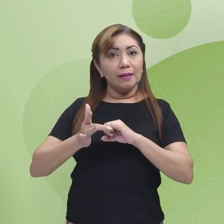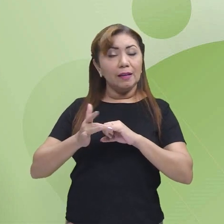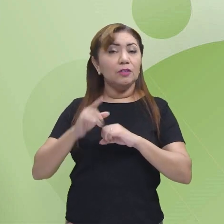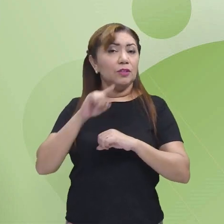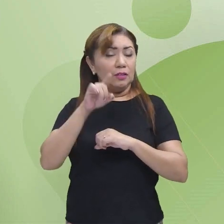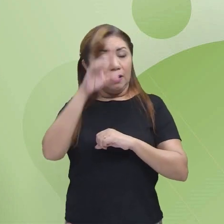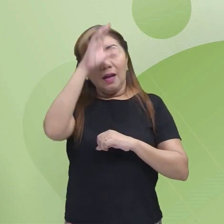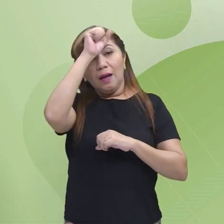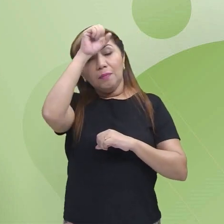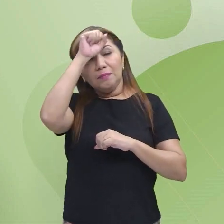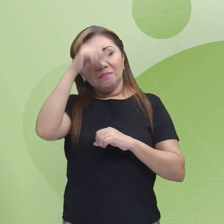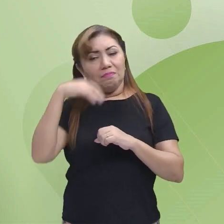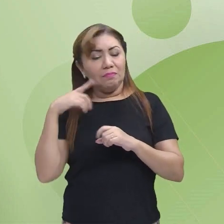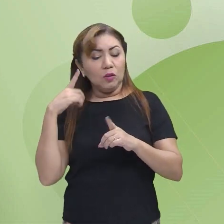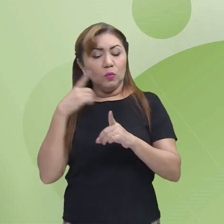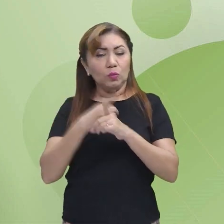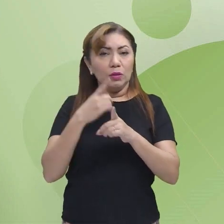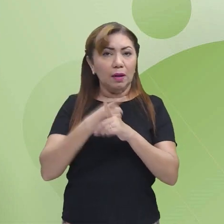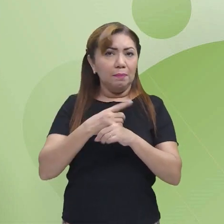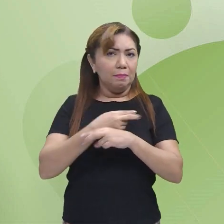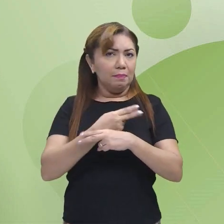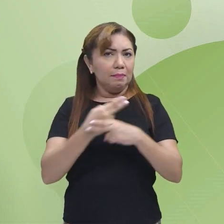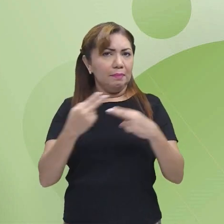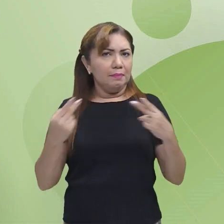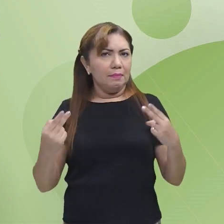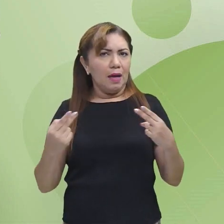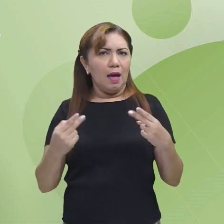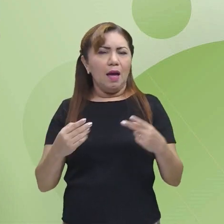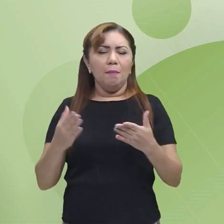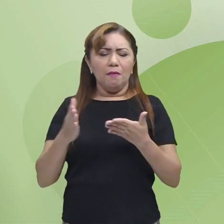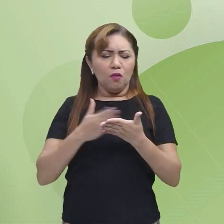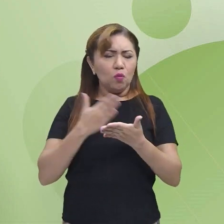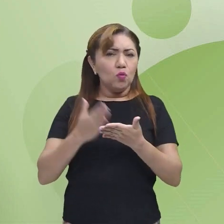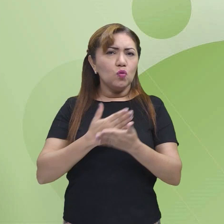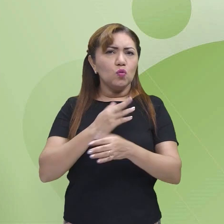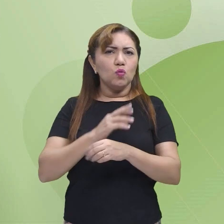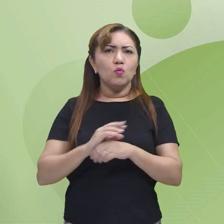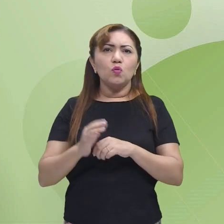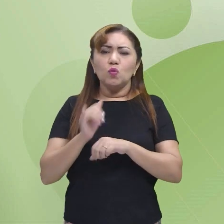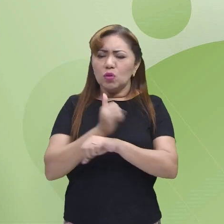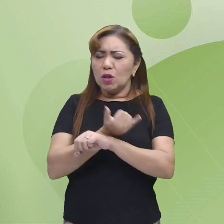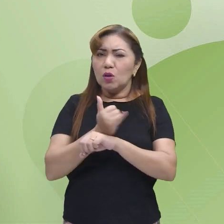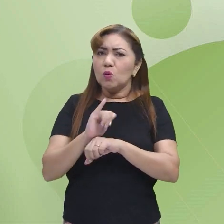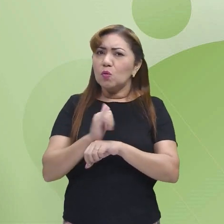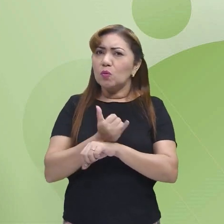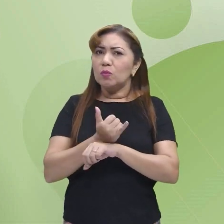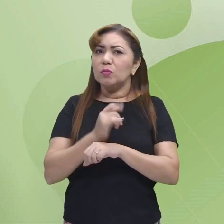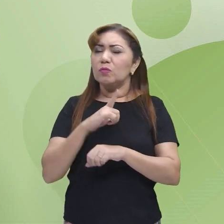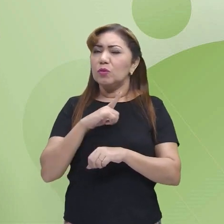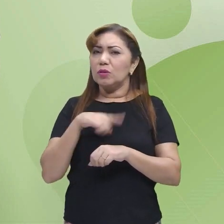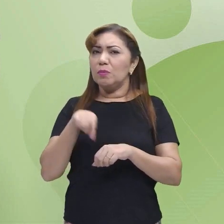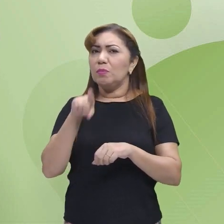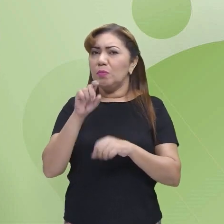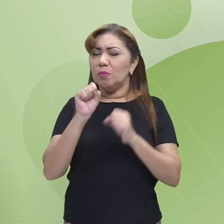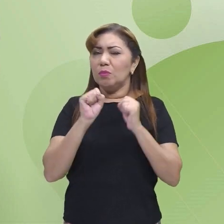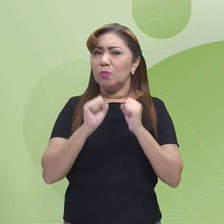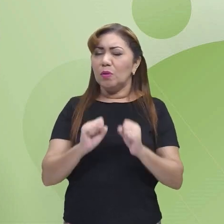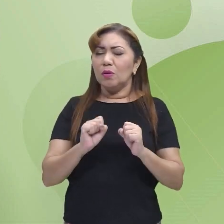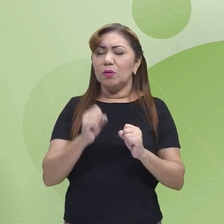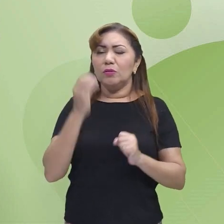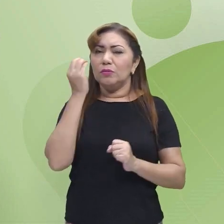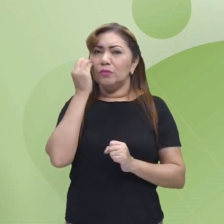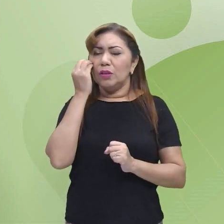encontrar. Então, esse momento é o momento que você separa, vê o horário, prepara seu material, prepara seu lápis, sua caneta,